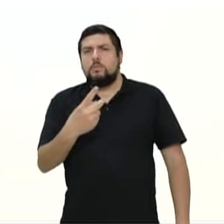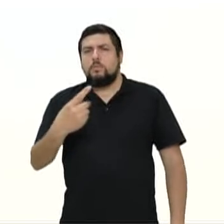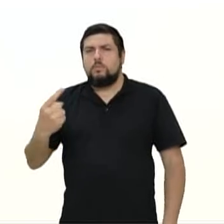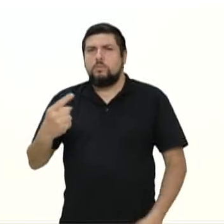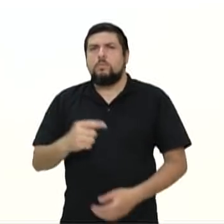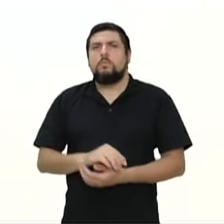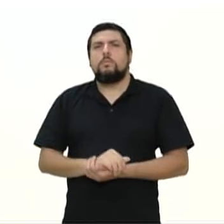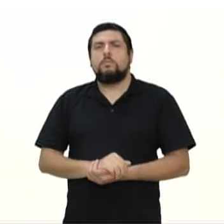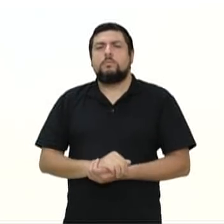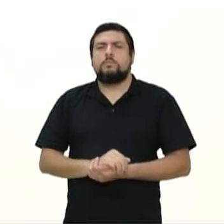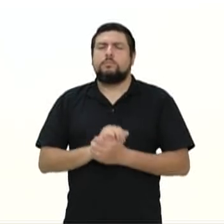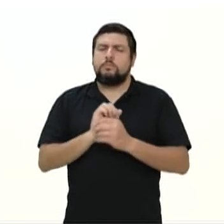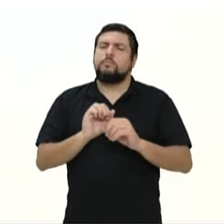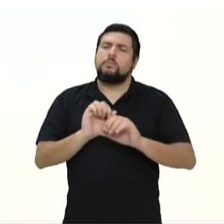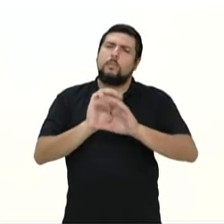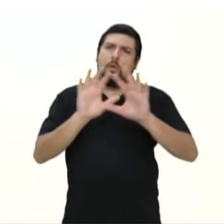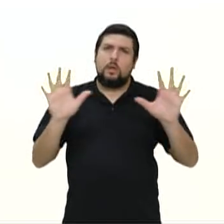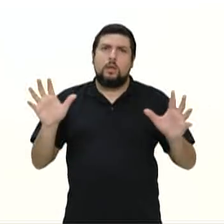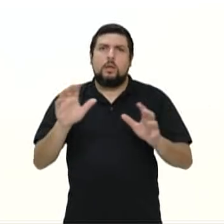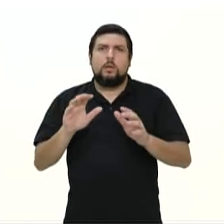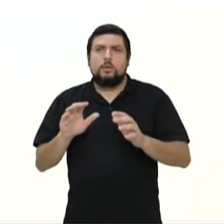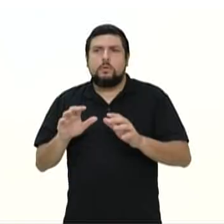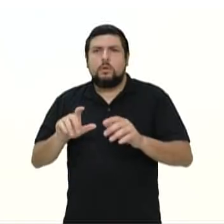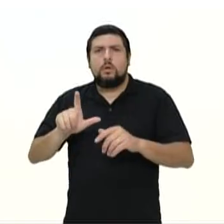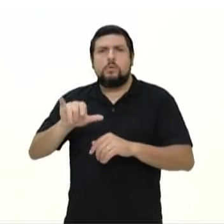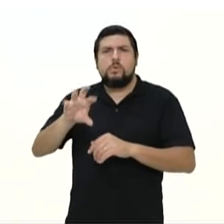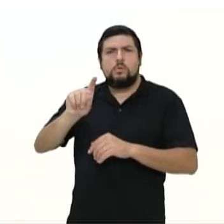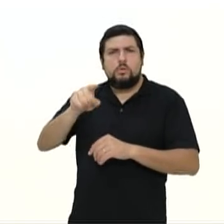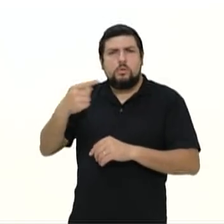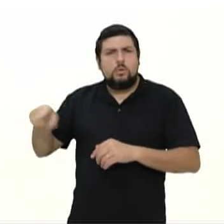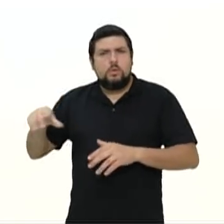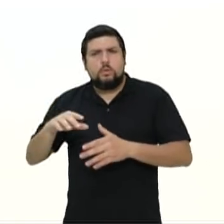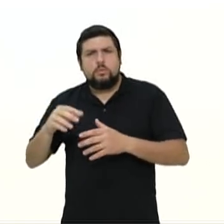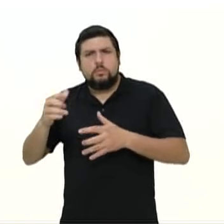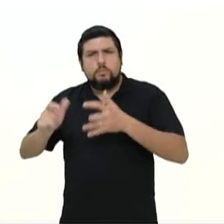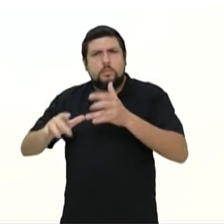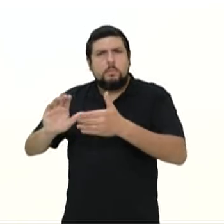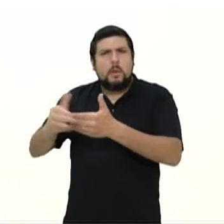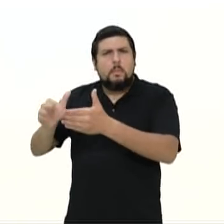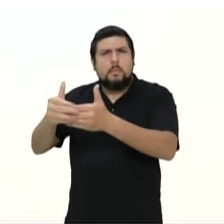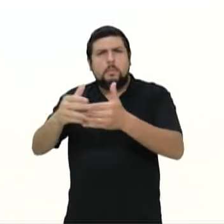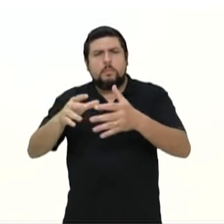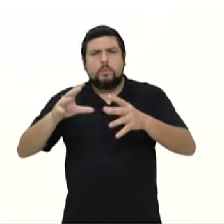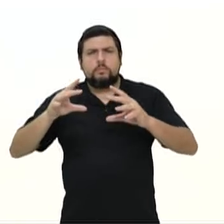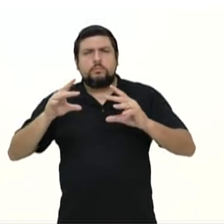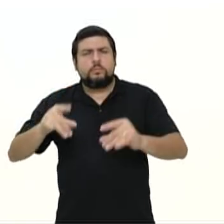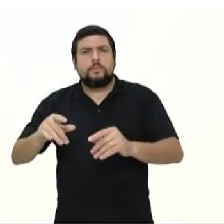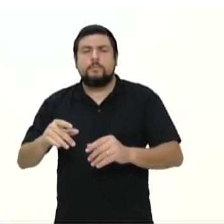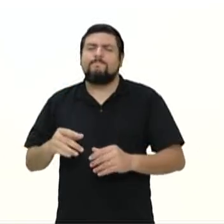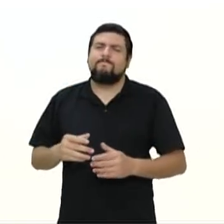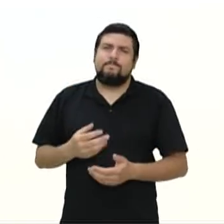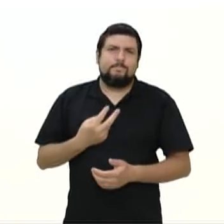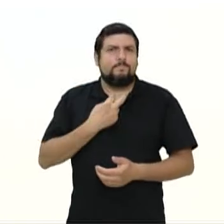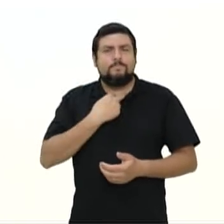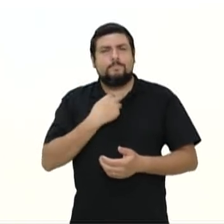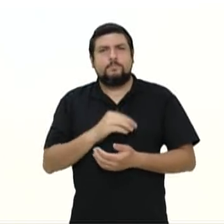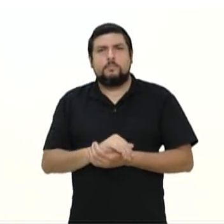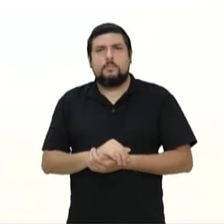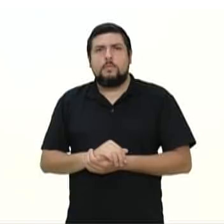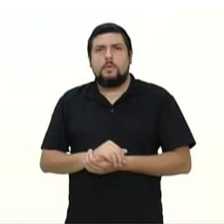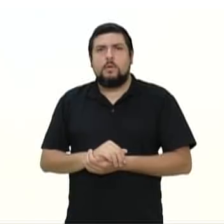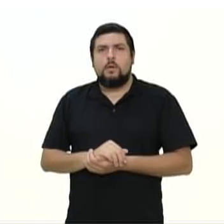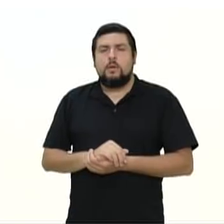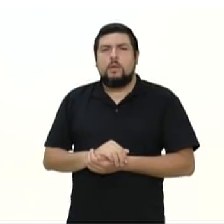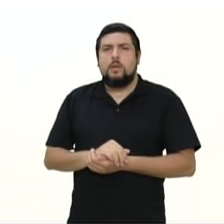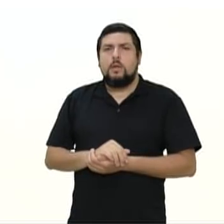Claramente, a extinção dos lixões está longe de acontecer. Para a da Brelp, embora